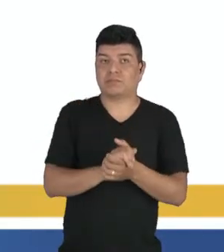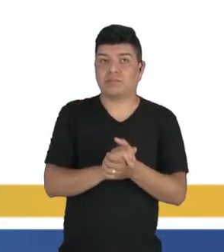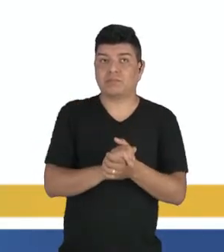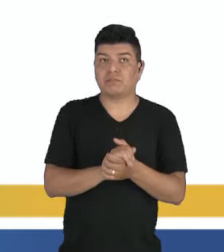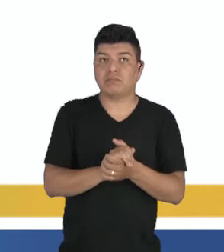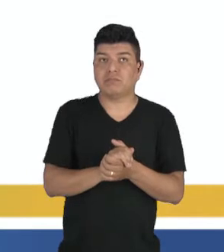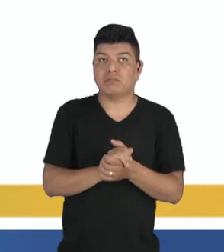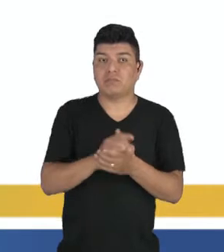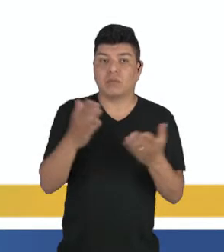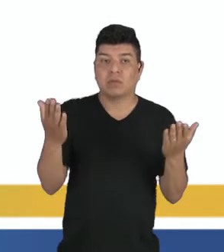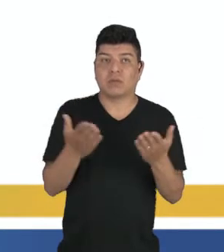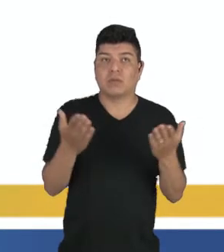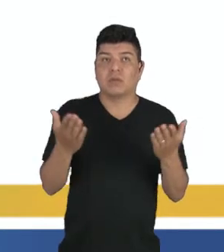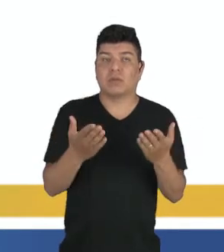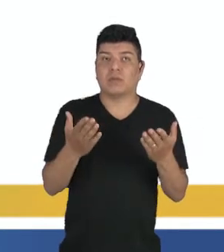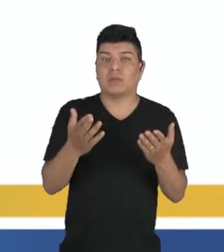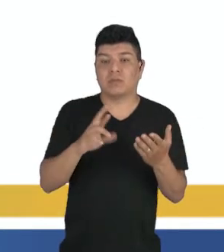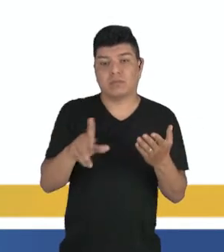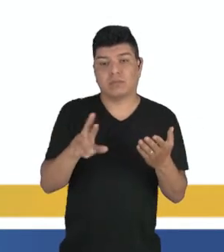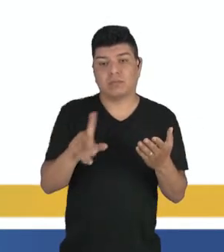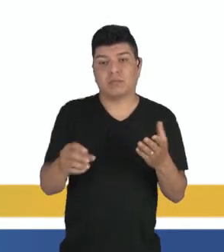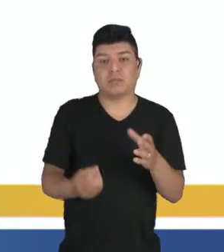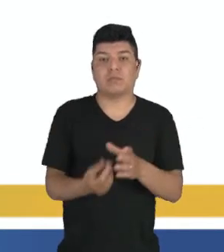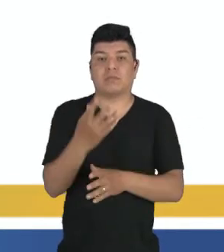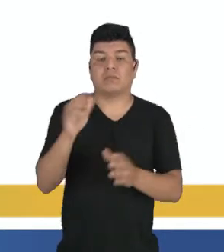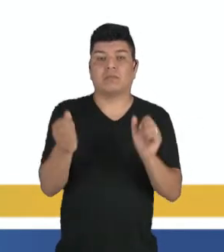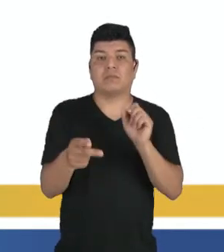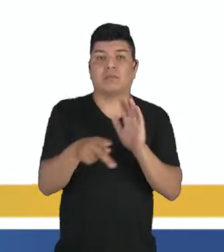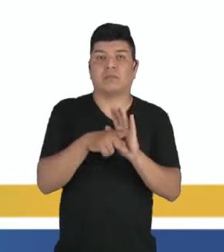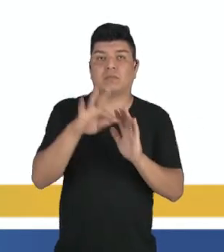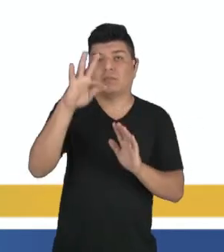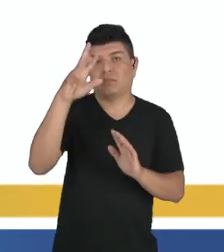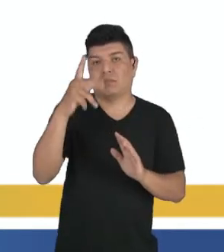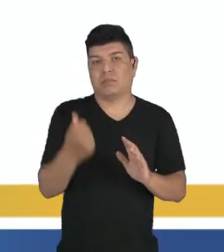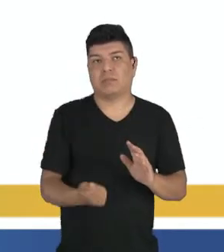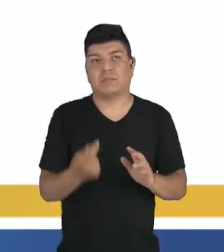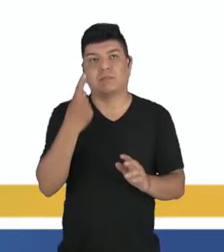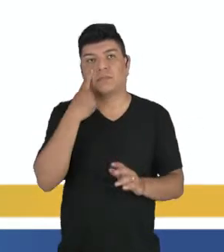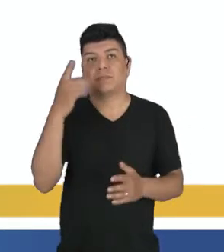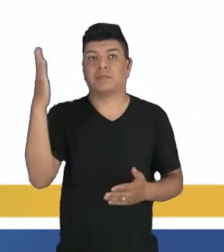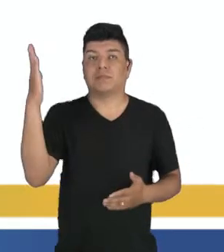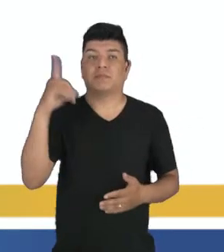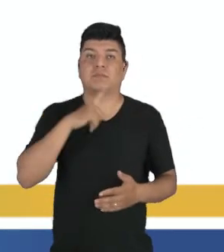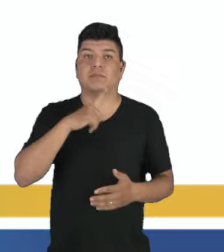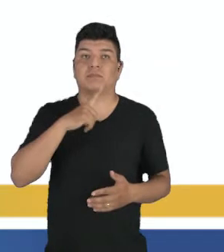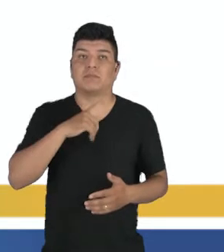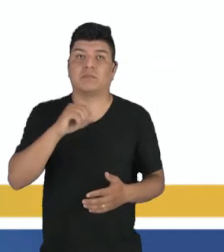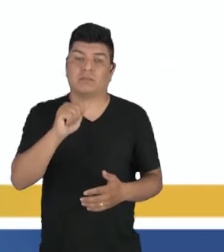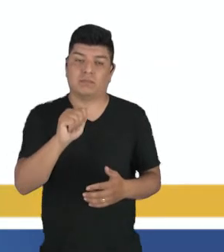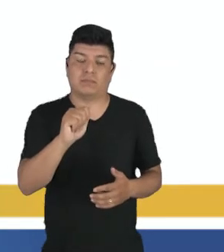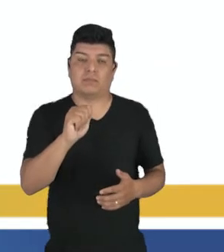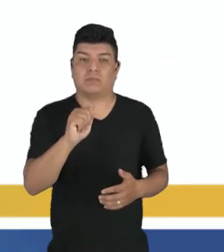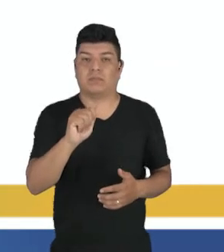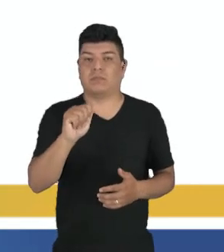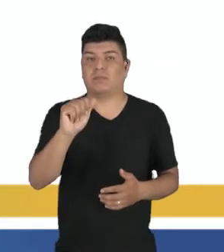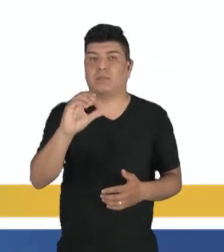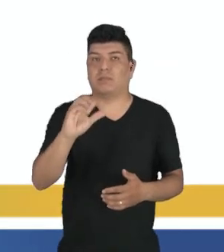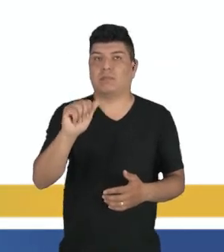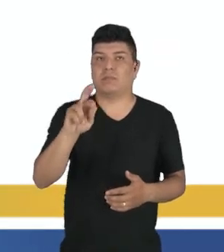é feita hoje, não foi uma criação dos escravos. Olha só, nós temos aí o acarajé.